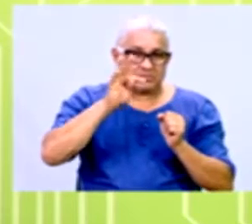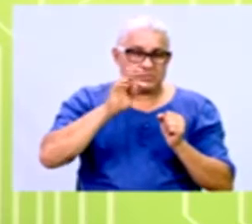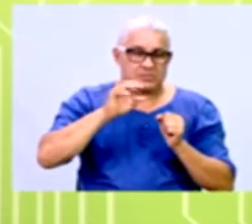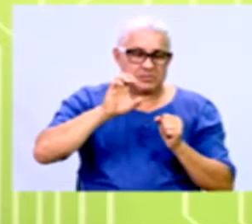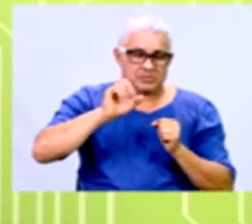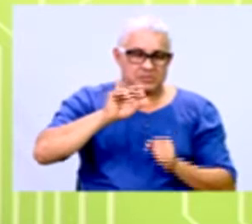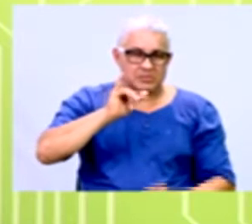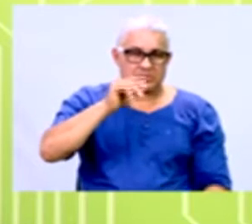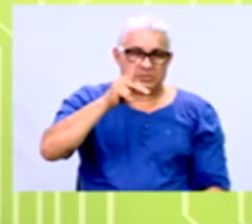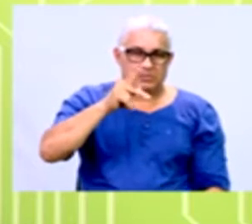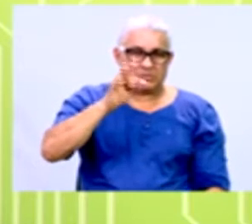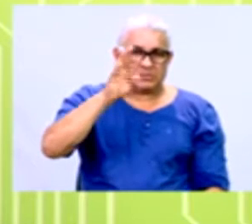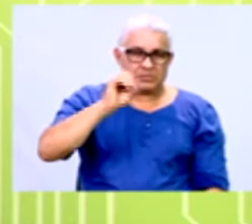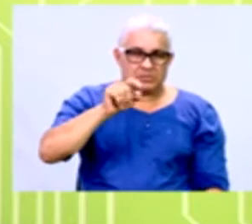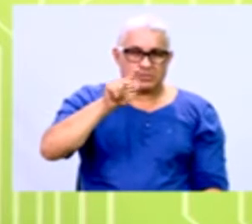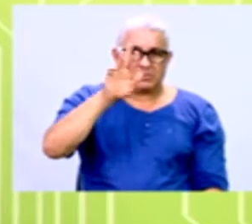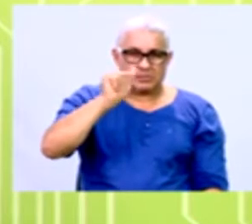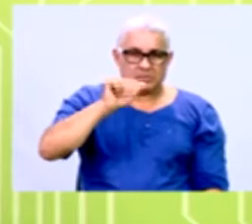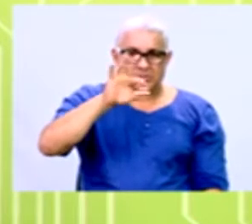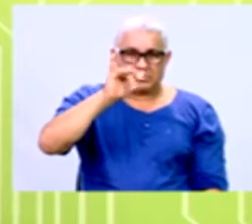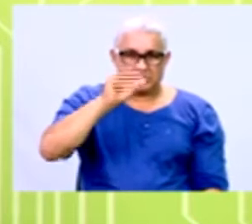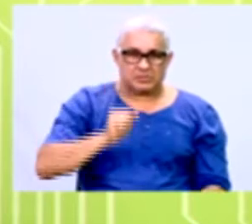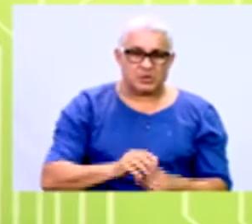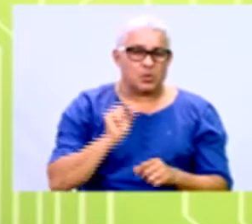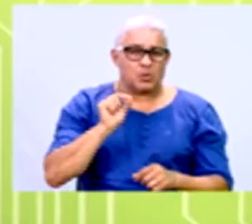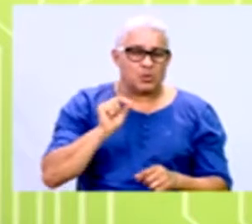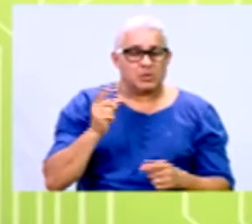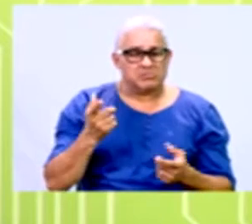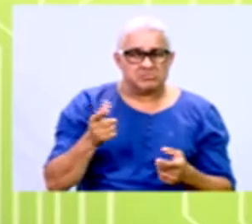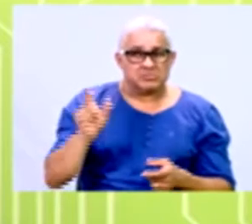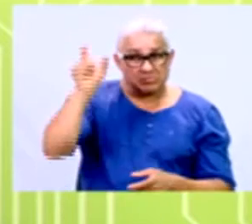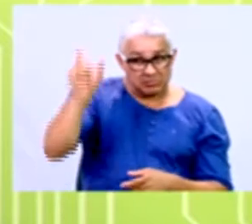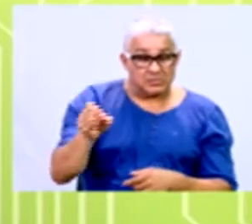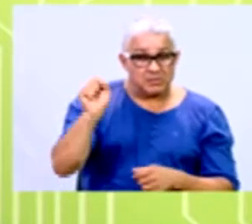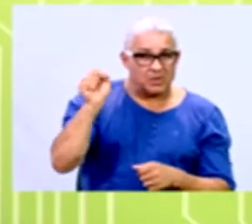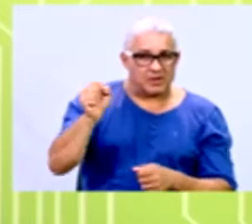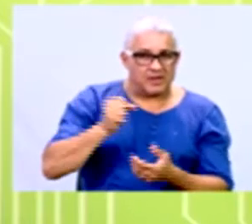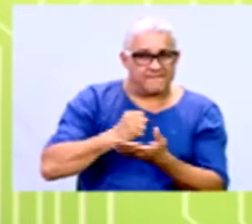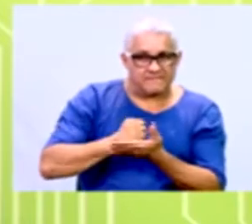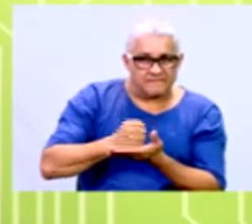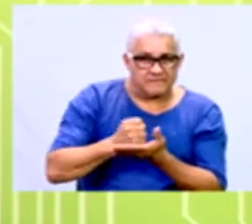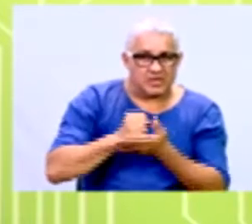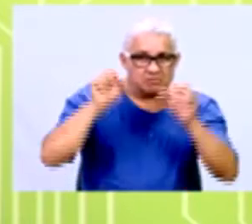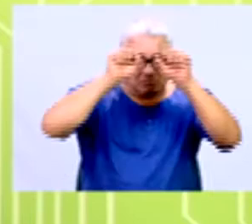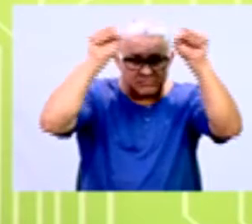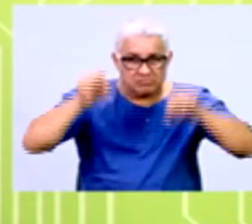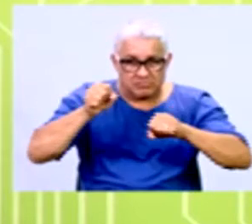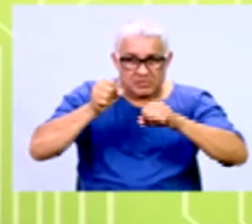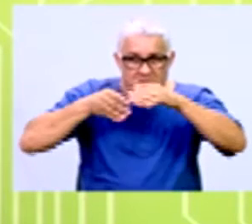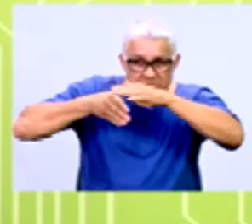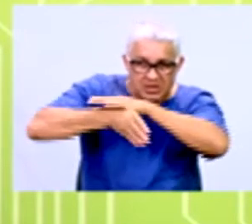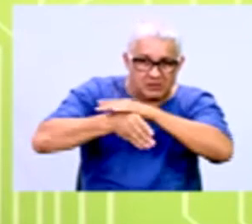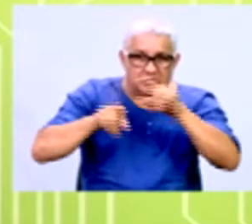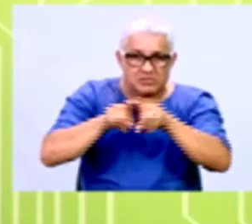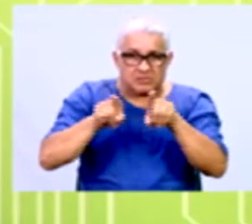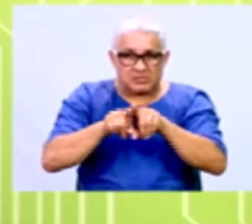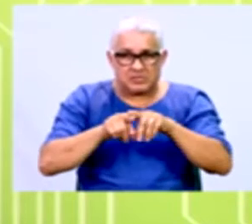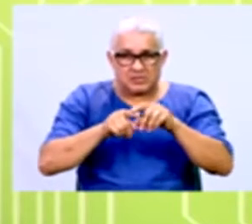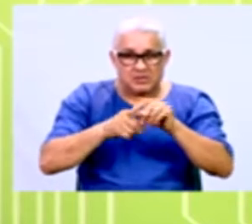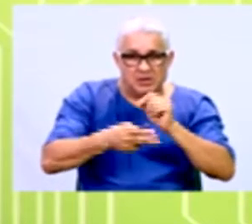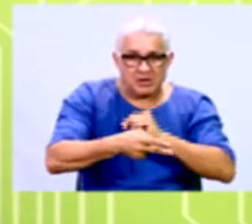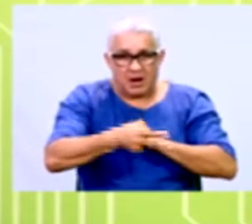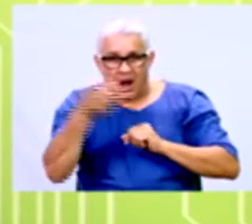você precisa se preocupar com as formas com que o usuário pode manipular o seu sistema, né, quebrar as seções do